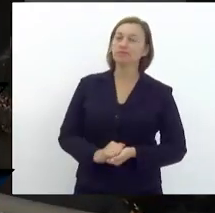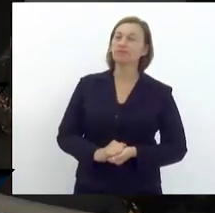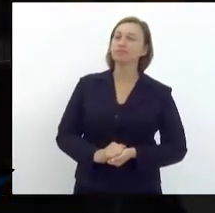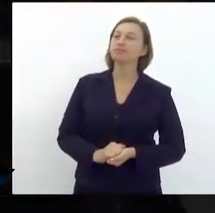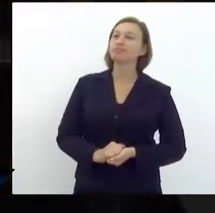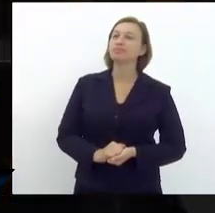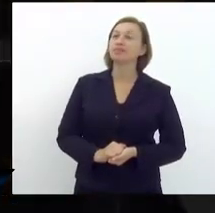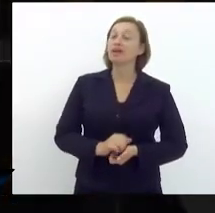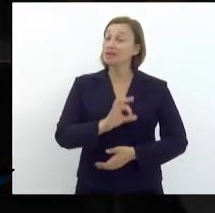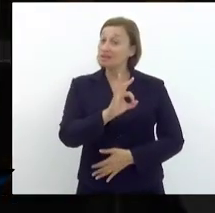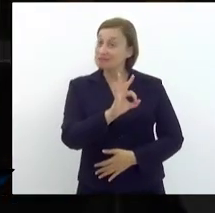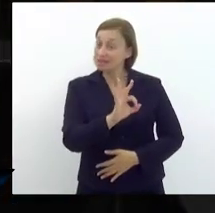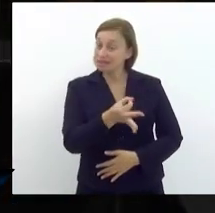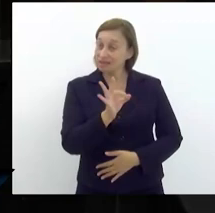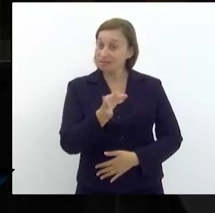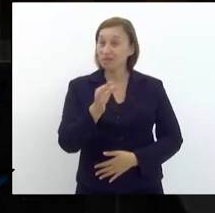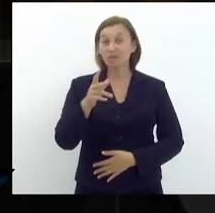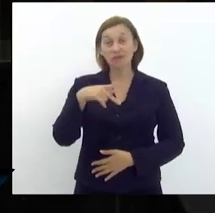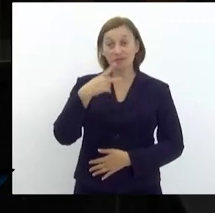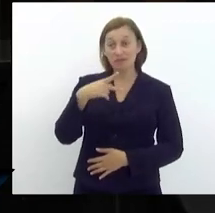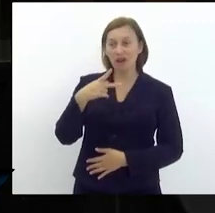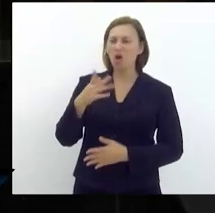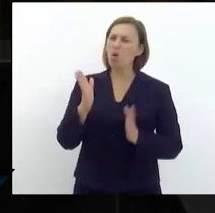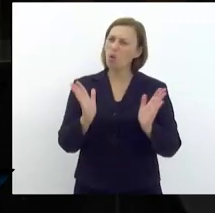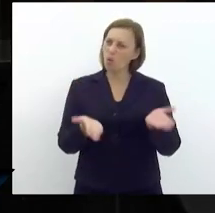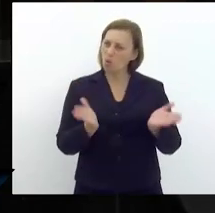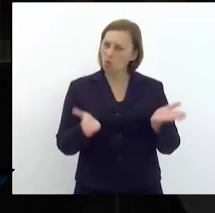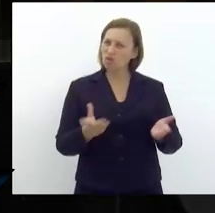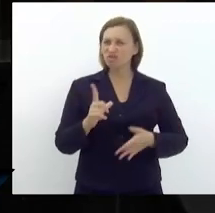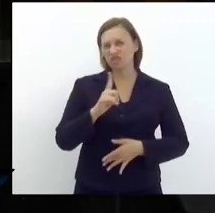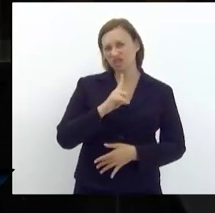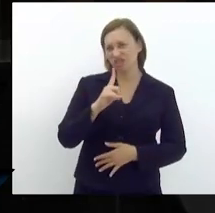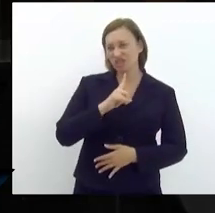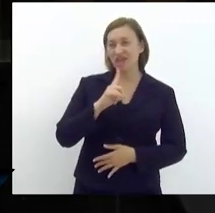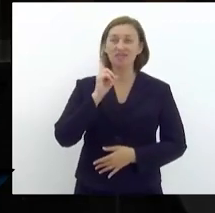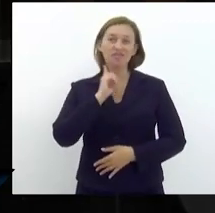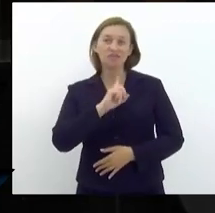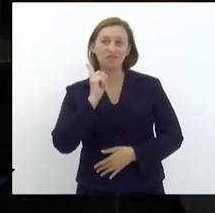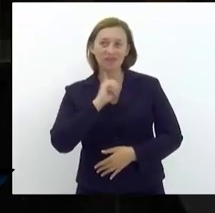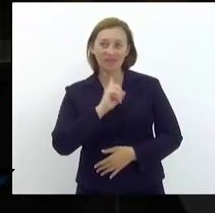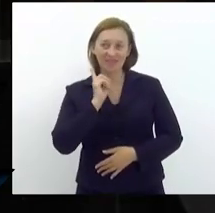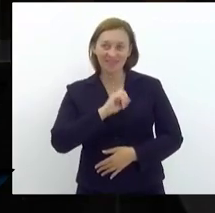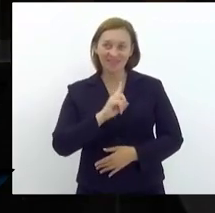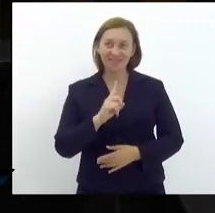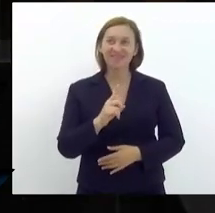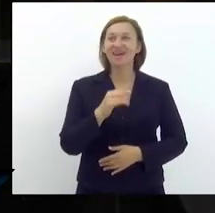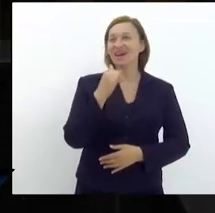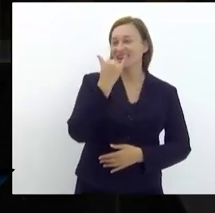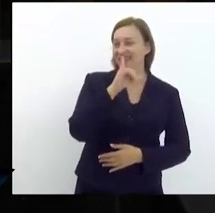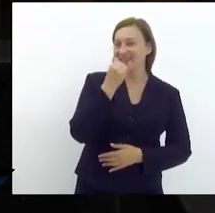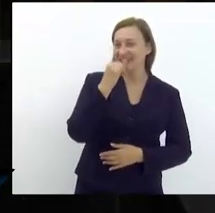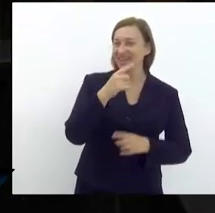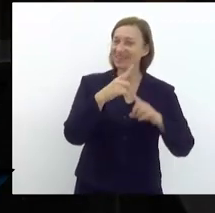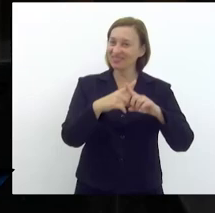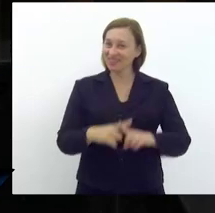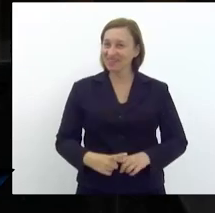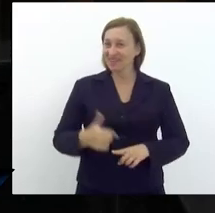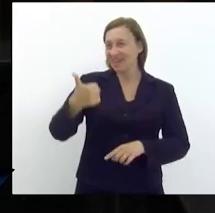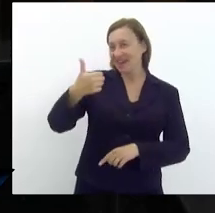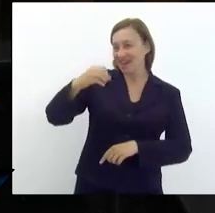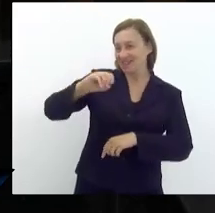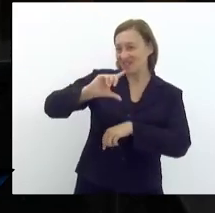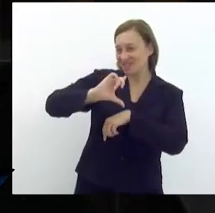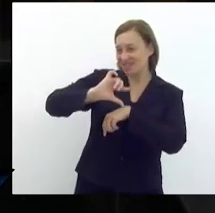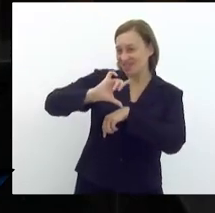exatamente ia dizer isso não é porque hoje tem fla-flu no Maracanã às 20 horas que